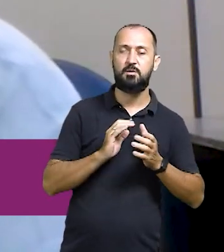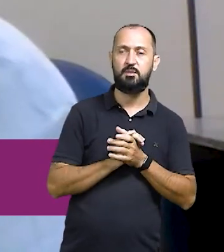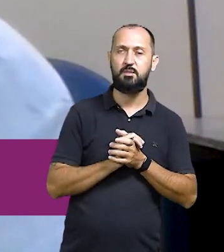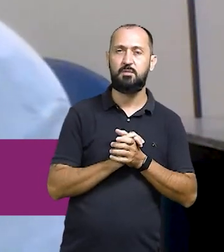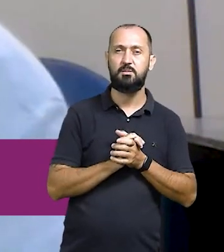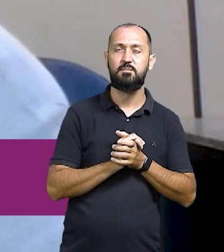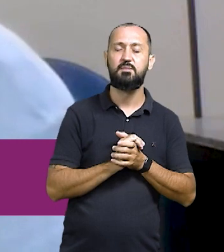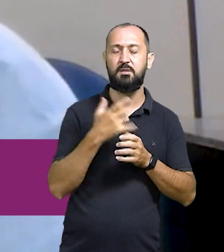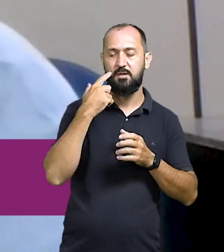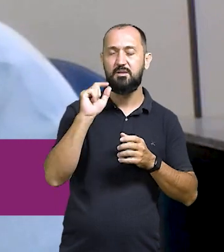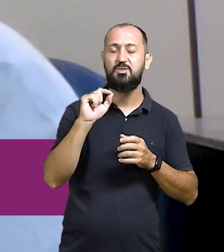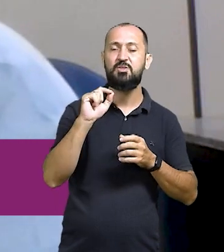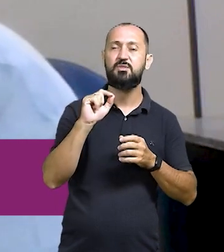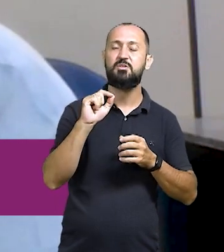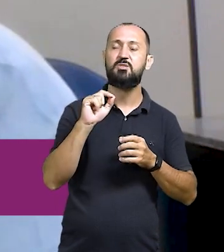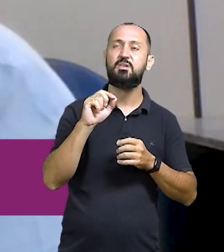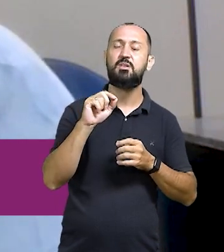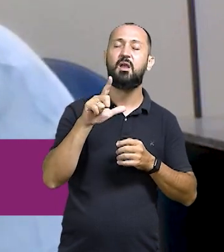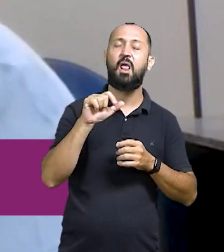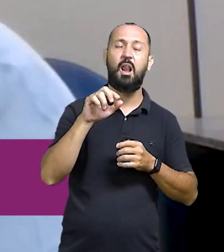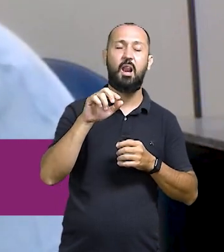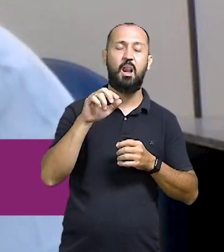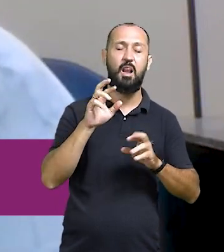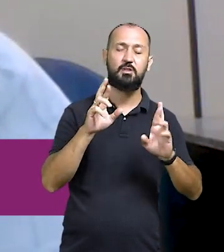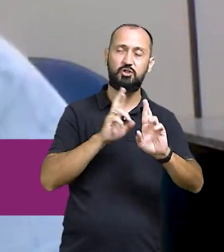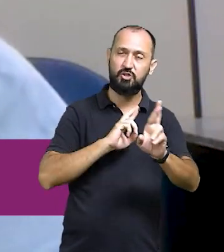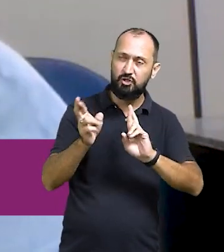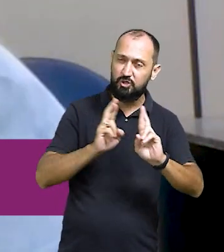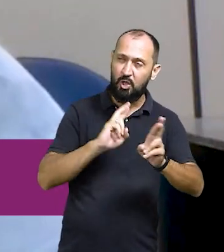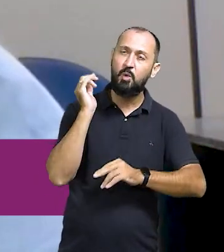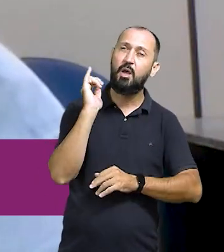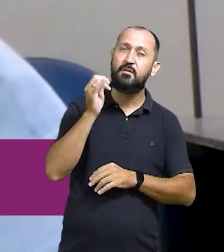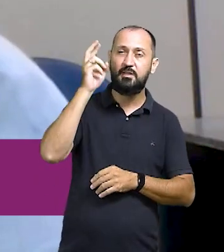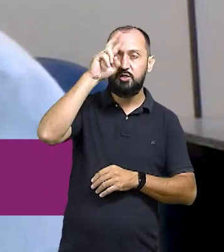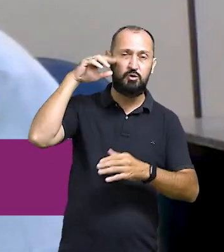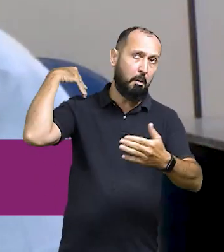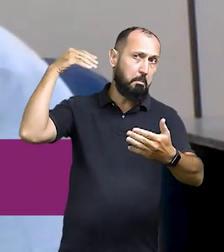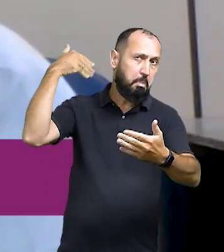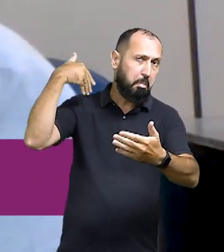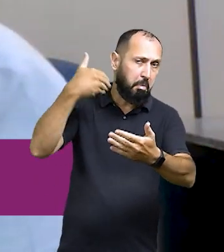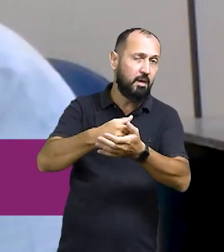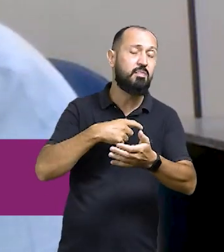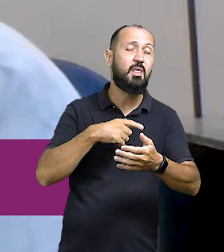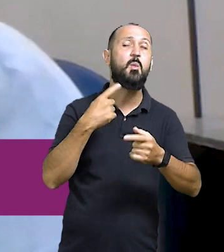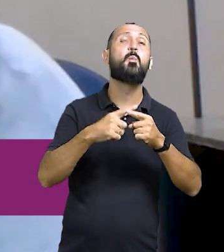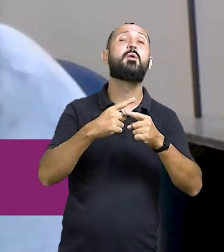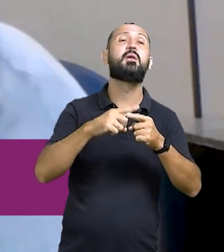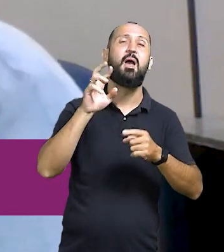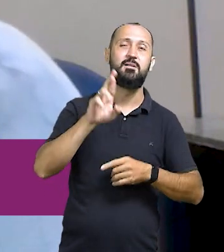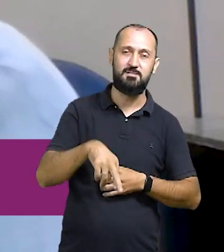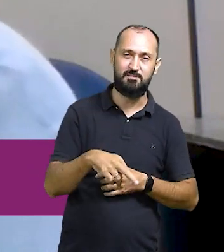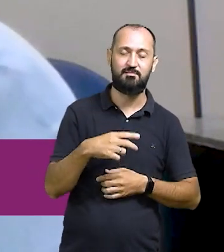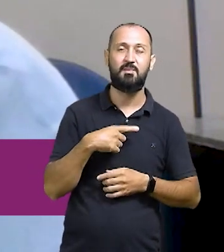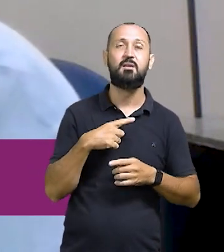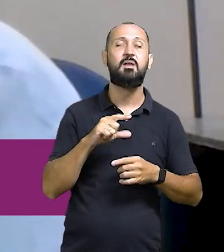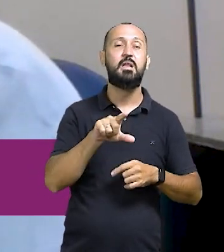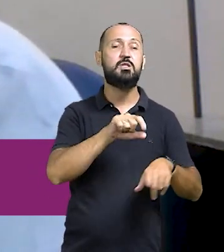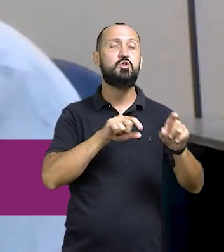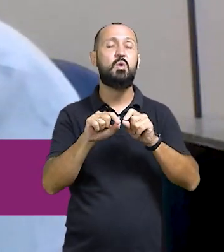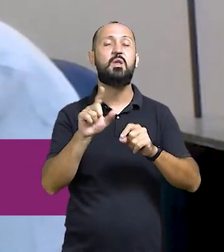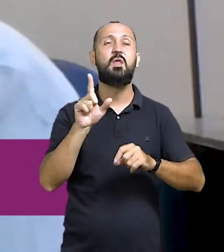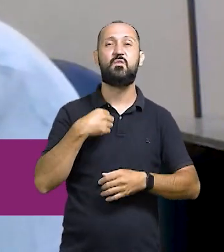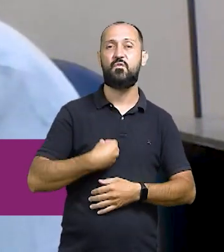são mortas com muito requinte de crueldade, né, com facada em partes íntimas, destruição dos seios, facada